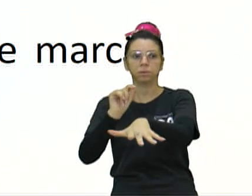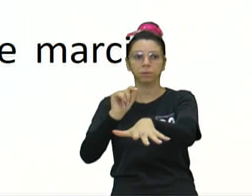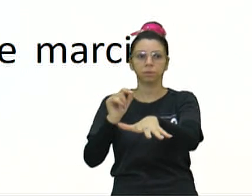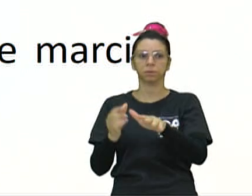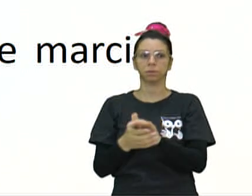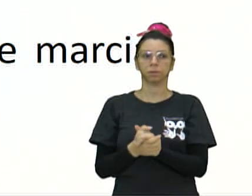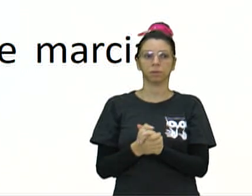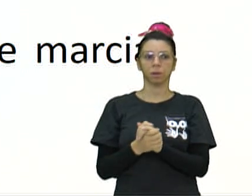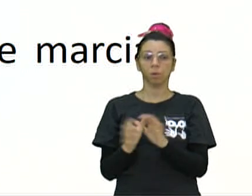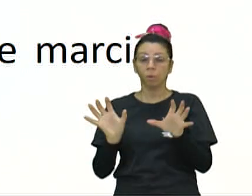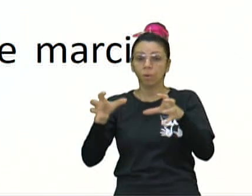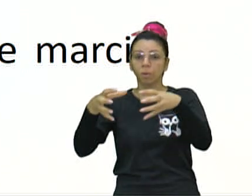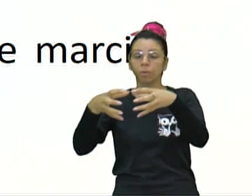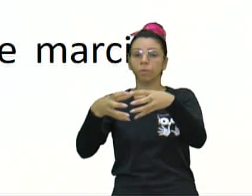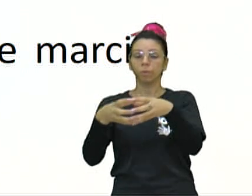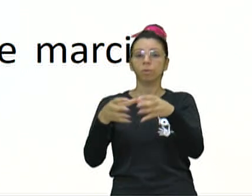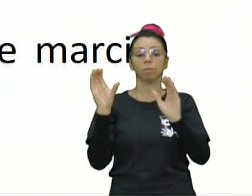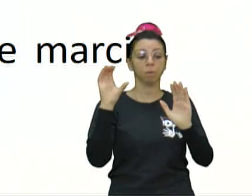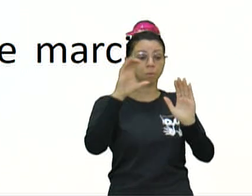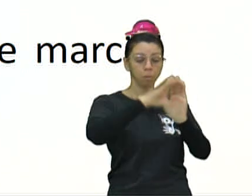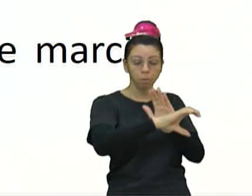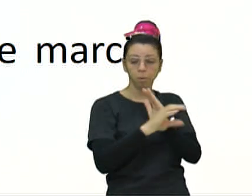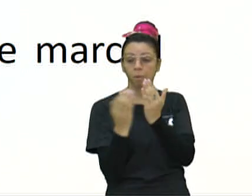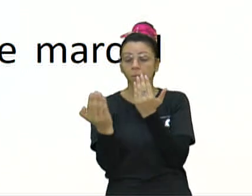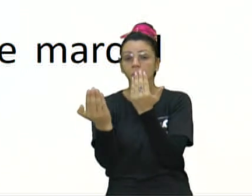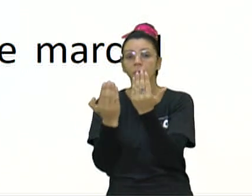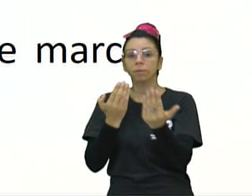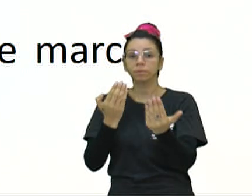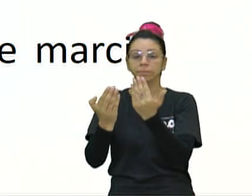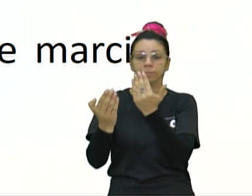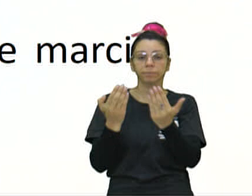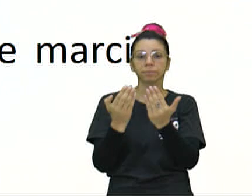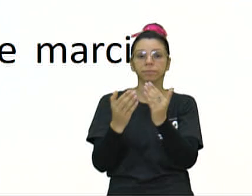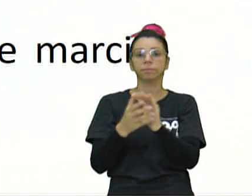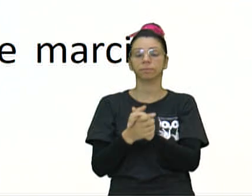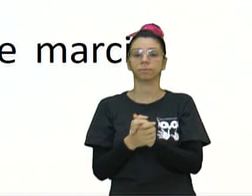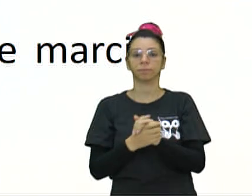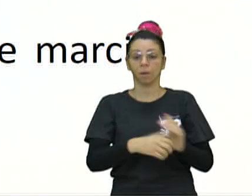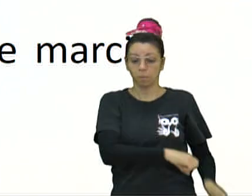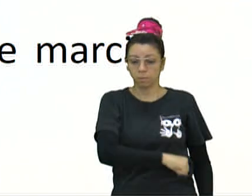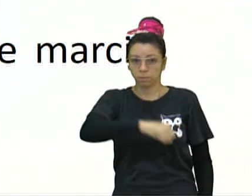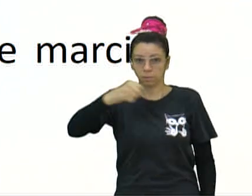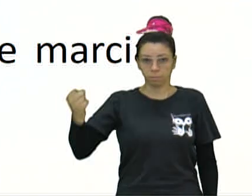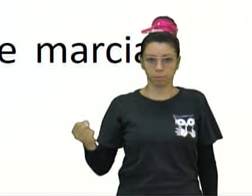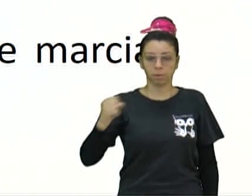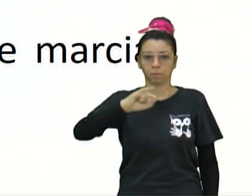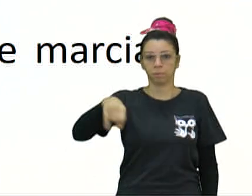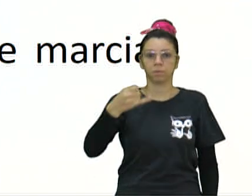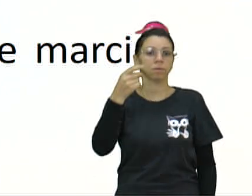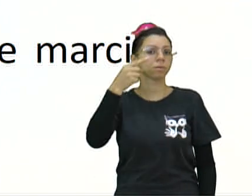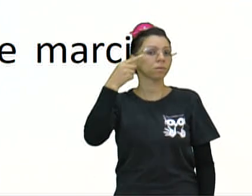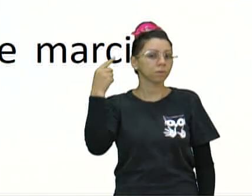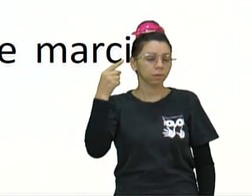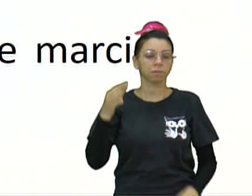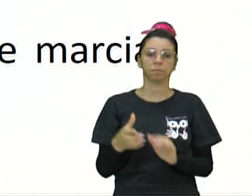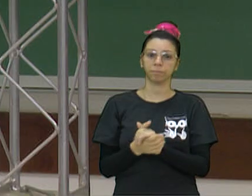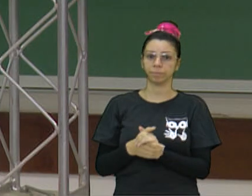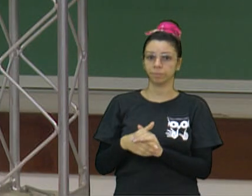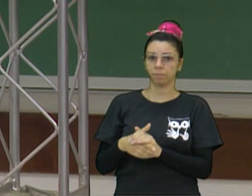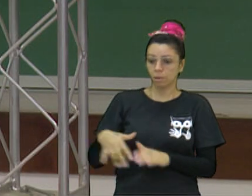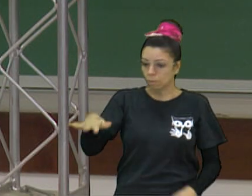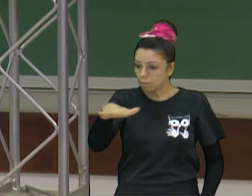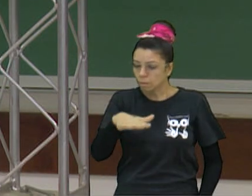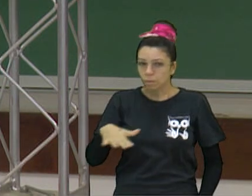treinamento rígido e um código de conduta comparável ao dos samurais japoneses. Então também era altamente treinado